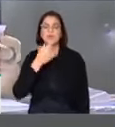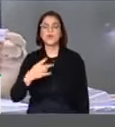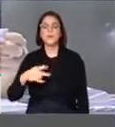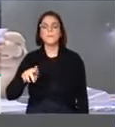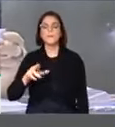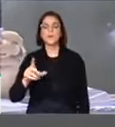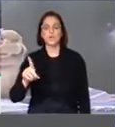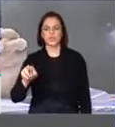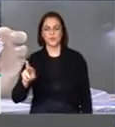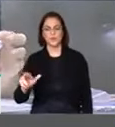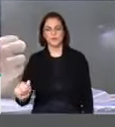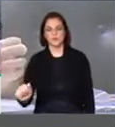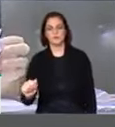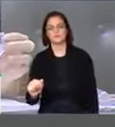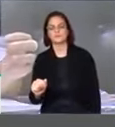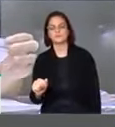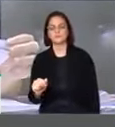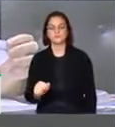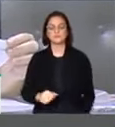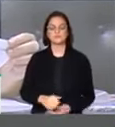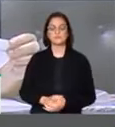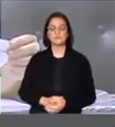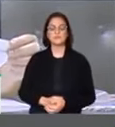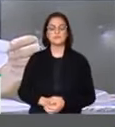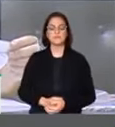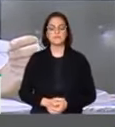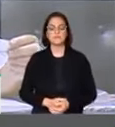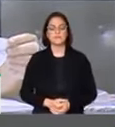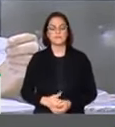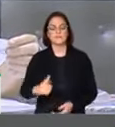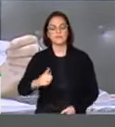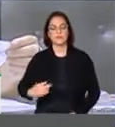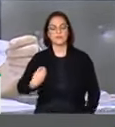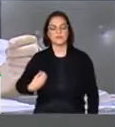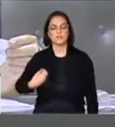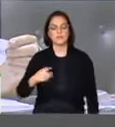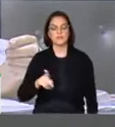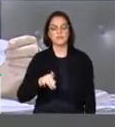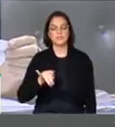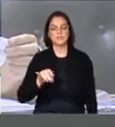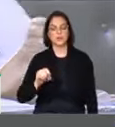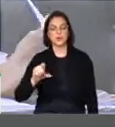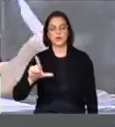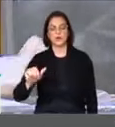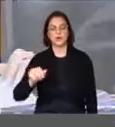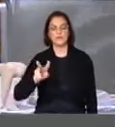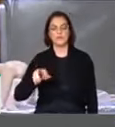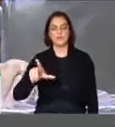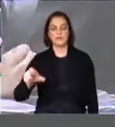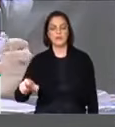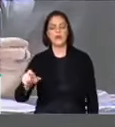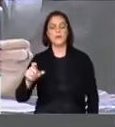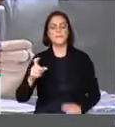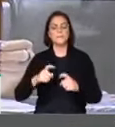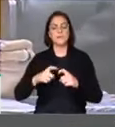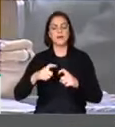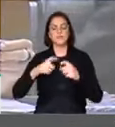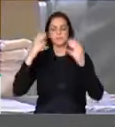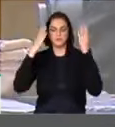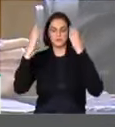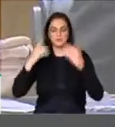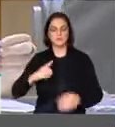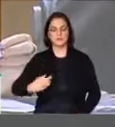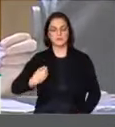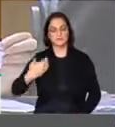República, anunciando e agradecendo a presença da Kiola Vale, médica psiquiátrica,